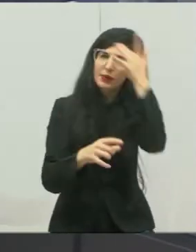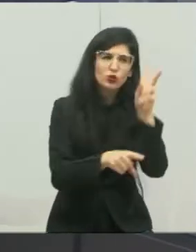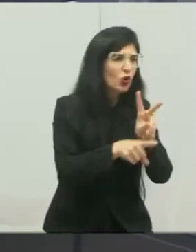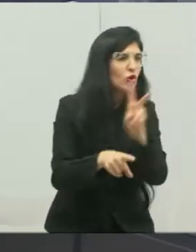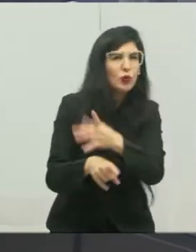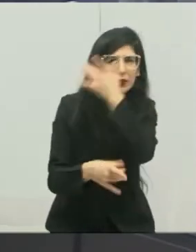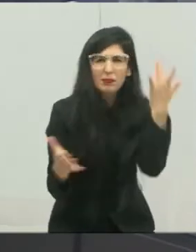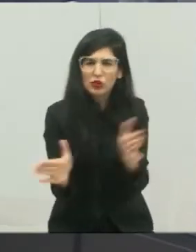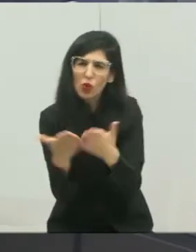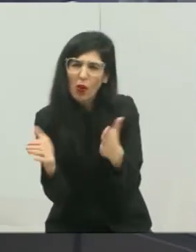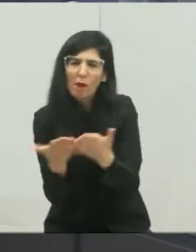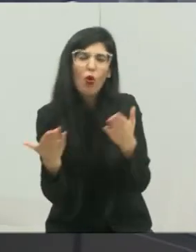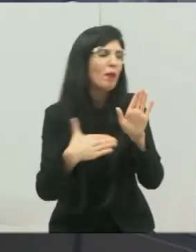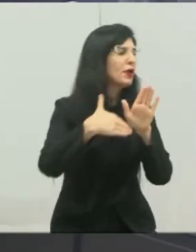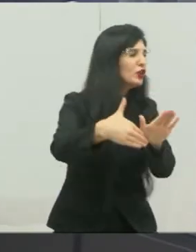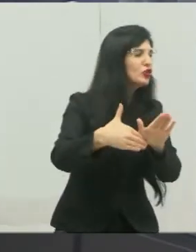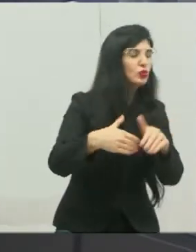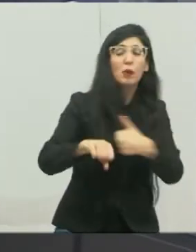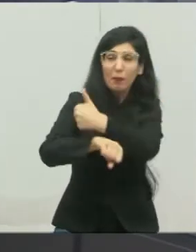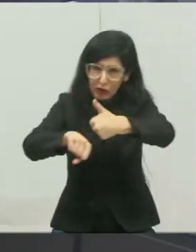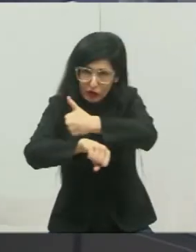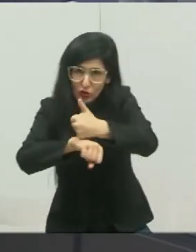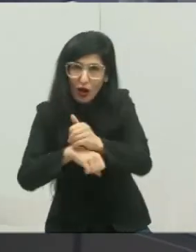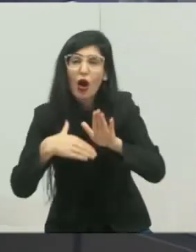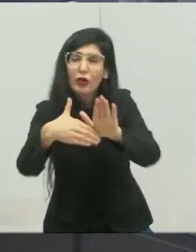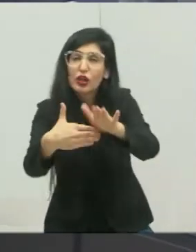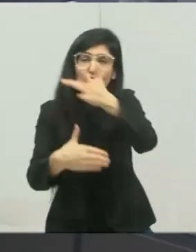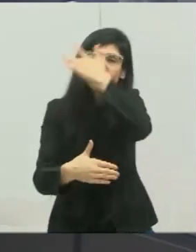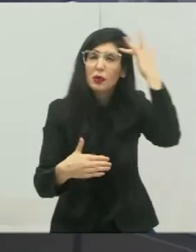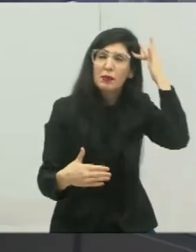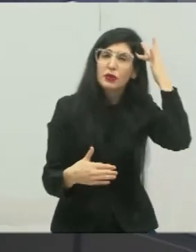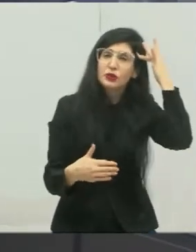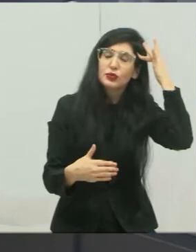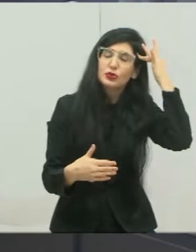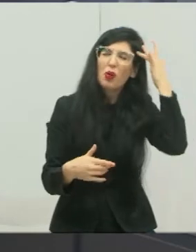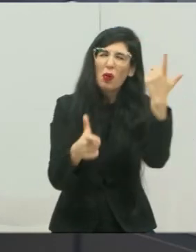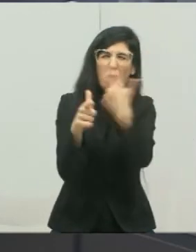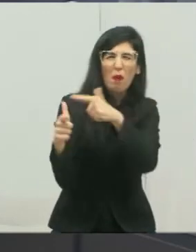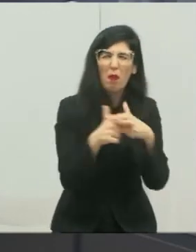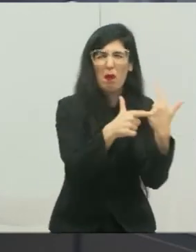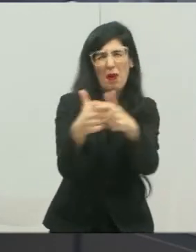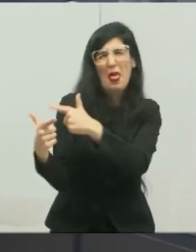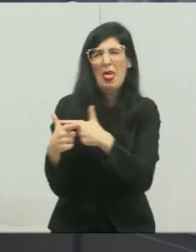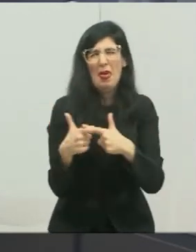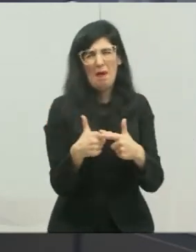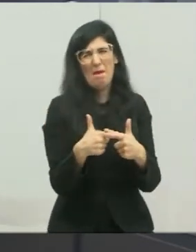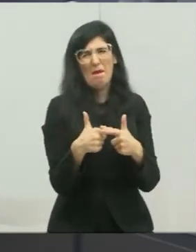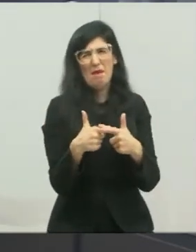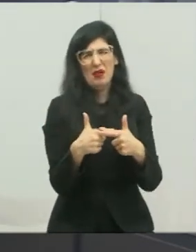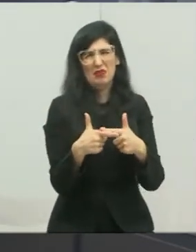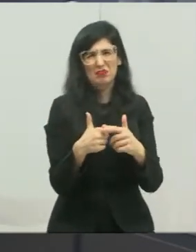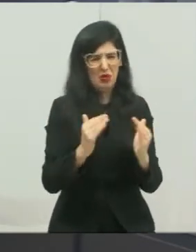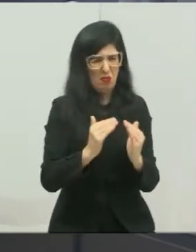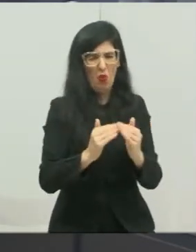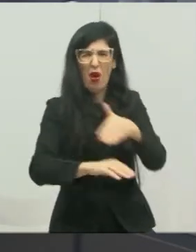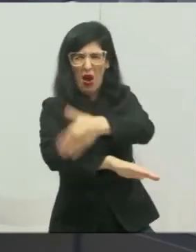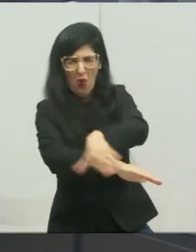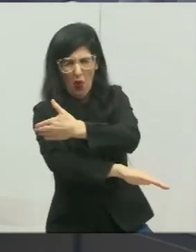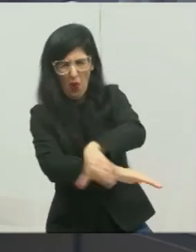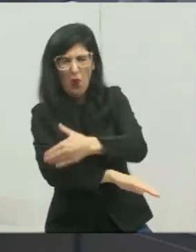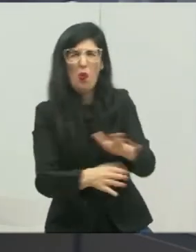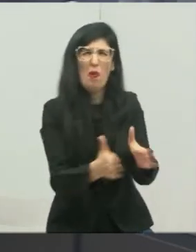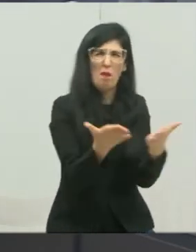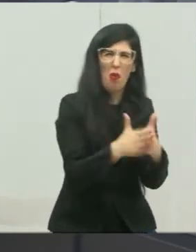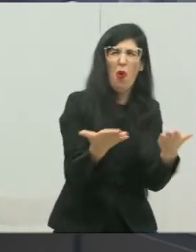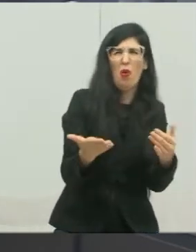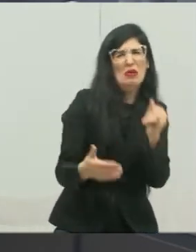que trabalham arduamente todos os dias para atender essa população em situação de rua. Eu acompanhei esse trabalho de perto, então eu sei o